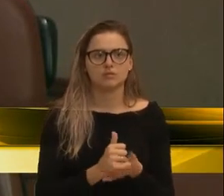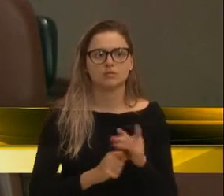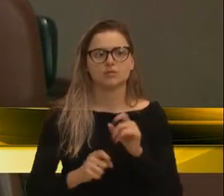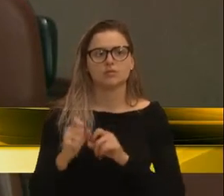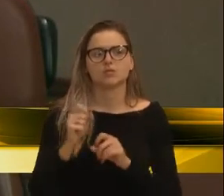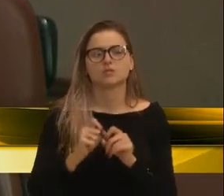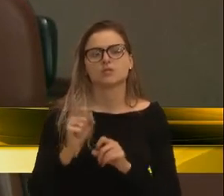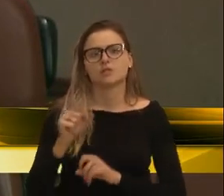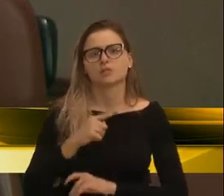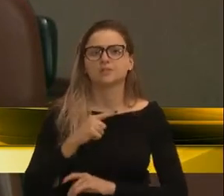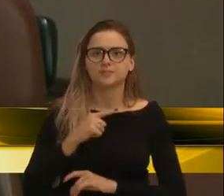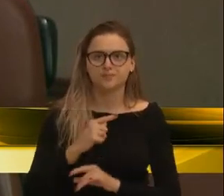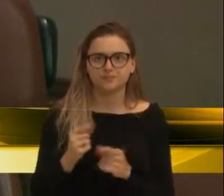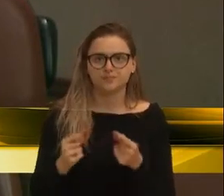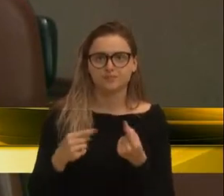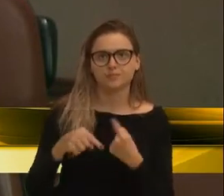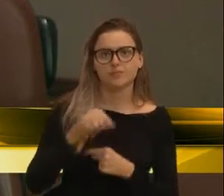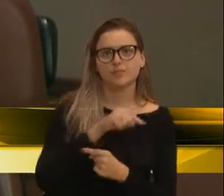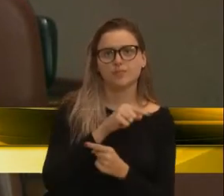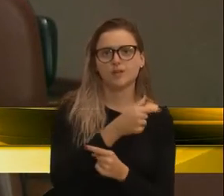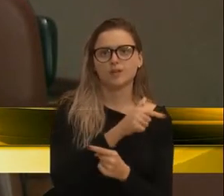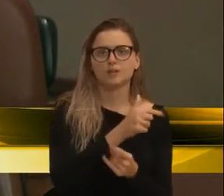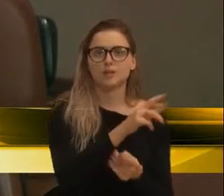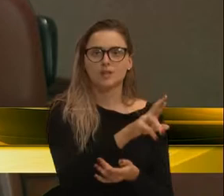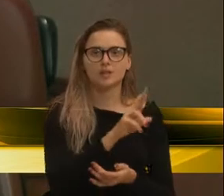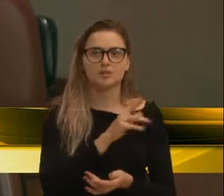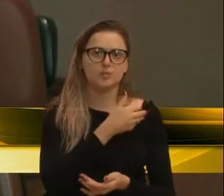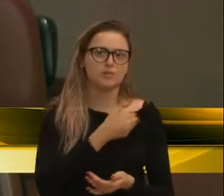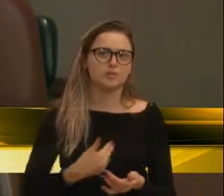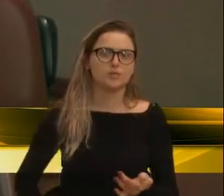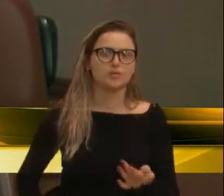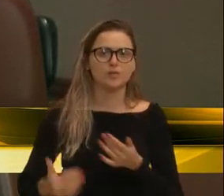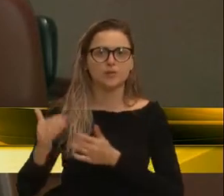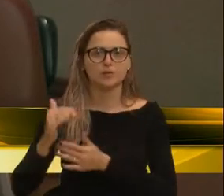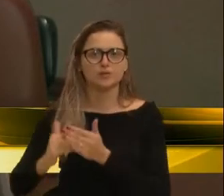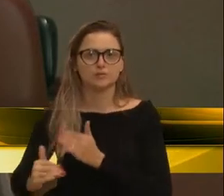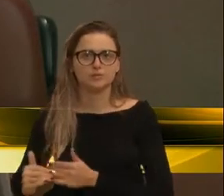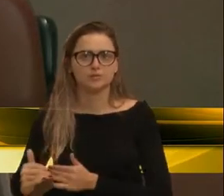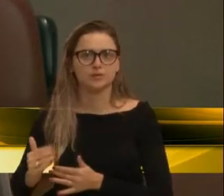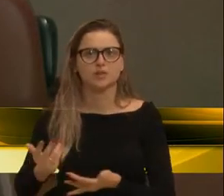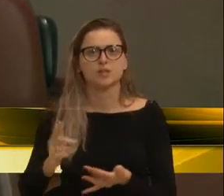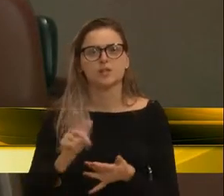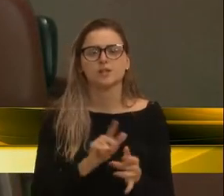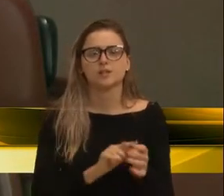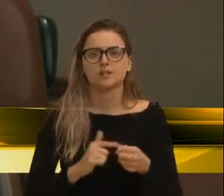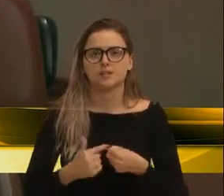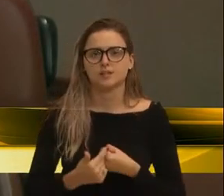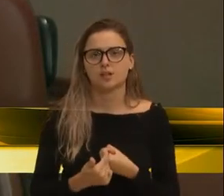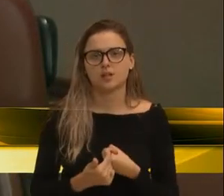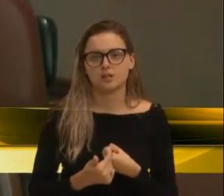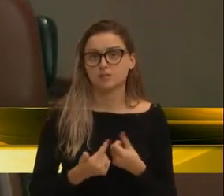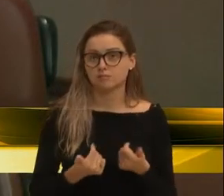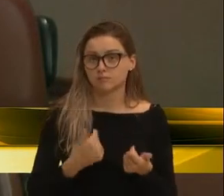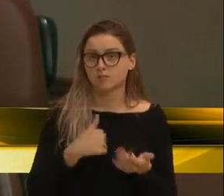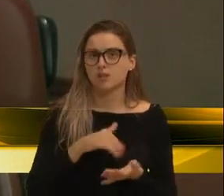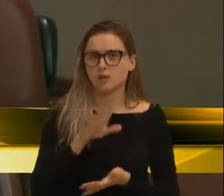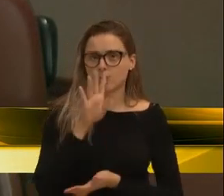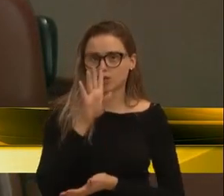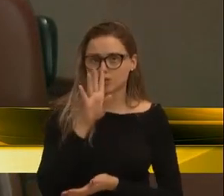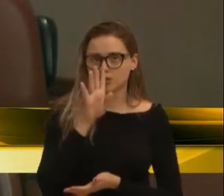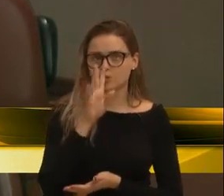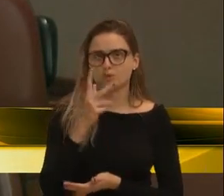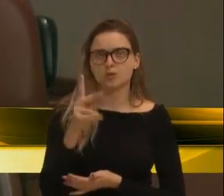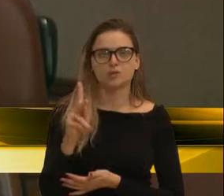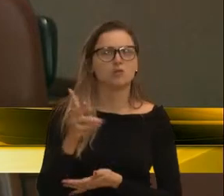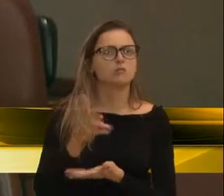tem contrapartida lá do outro lado. É um governo de desmonte, né, da cidade. Então, lhe admiro...